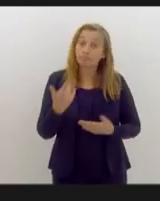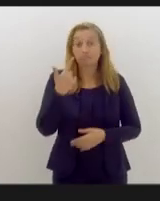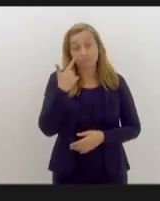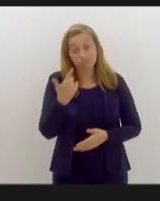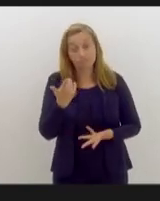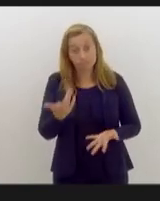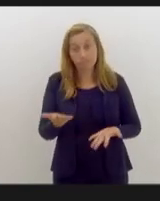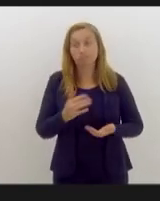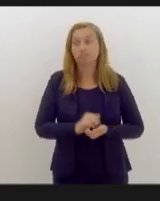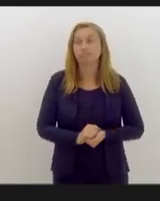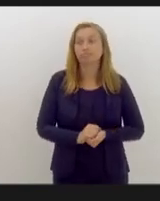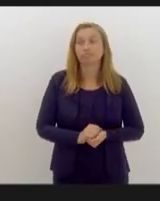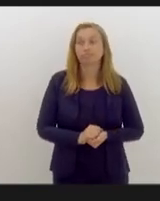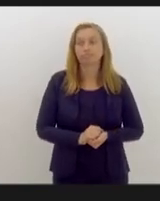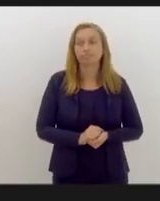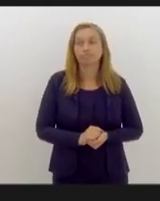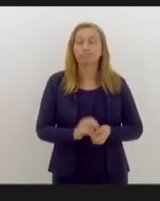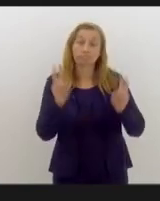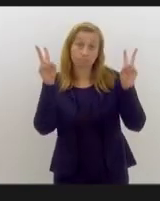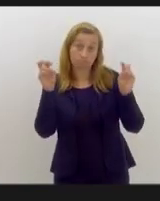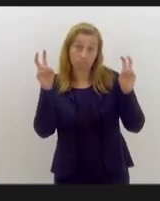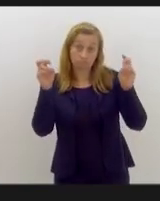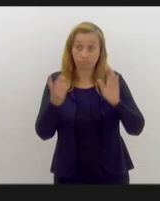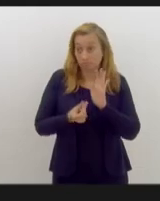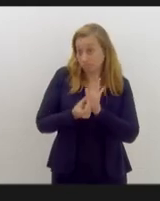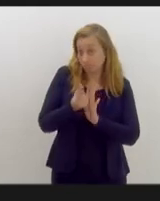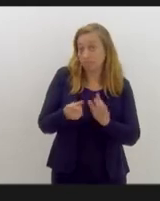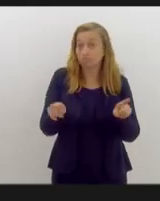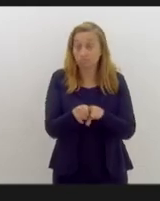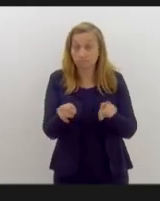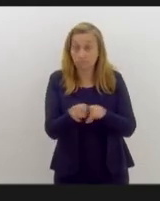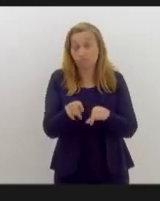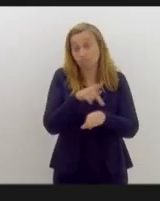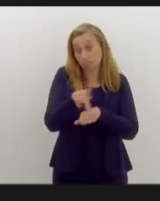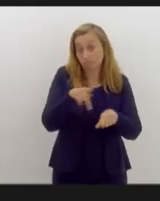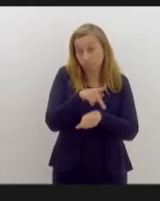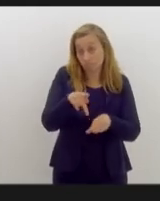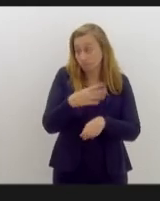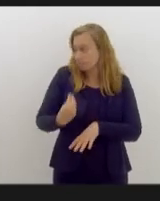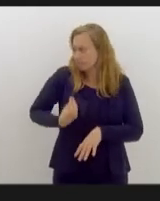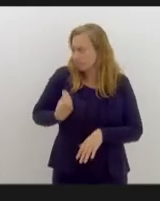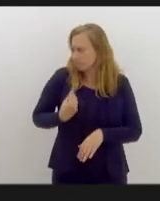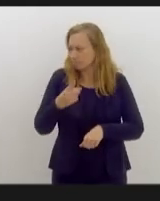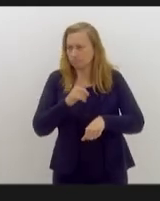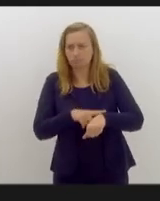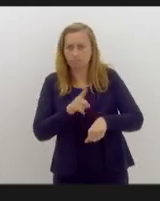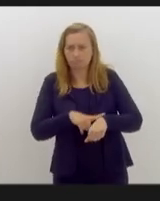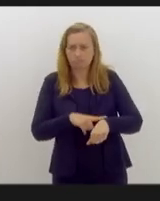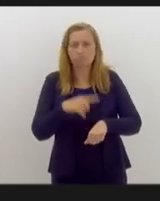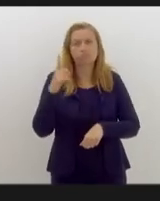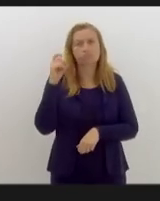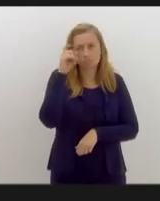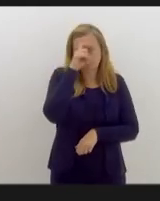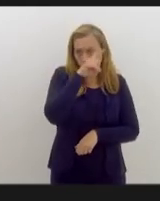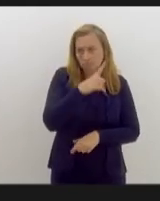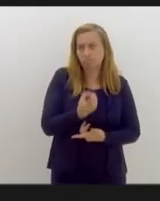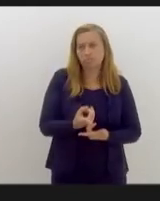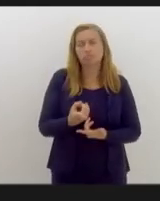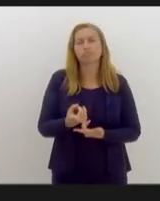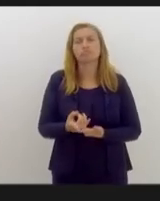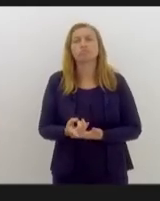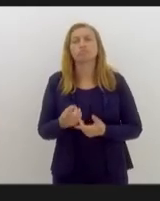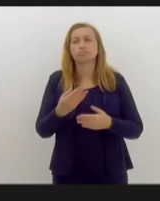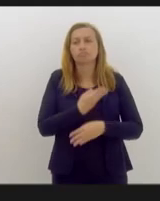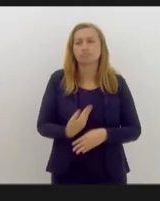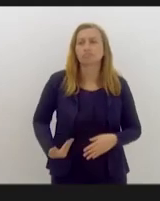aí essa questão do orçamento também do país. O país vive um momento orçamentário muito ruim. O governo federal